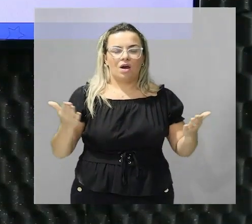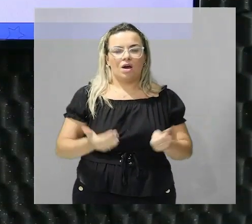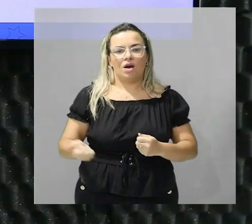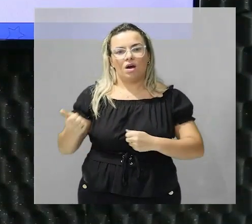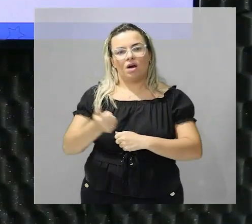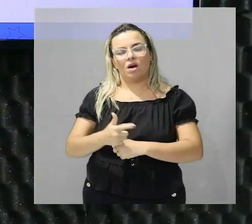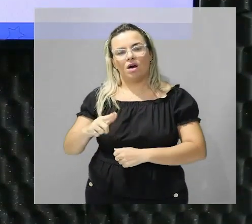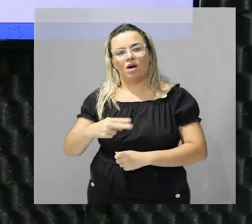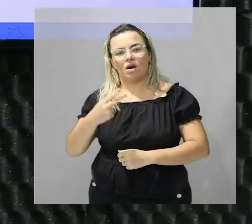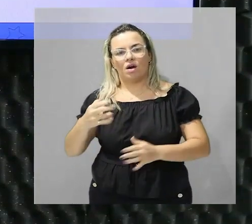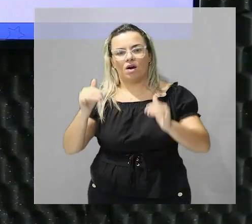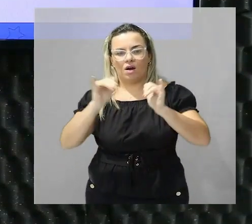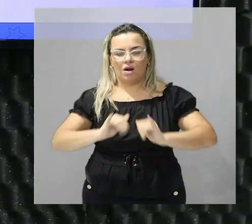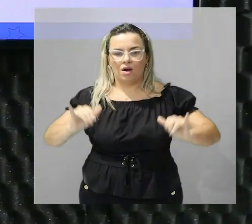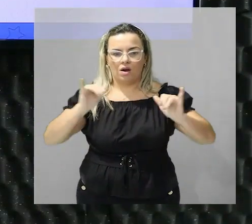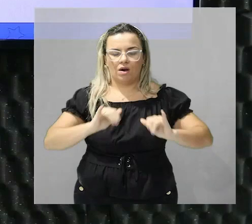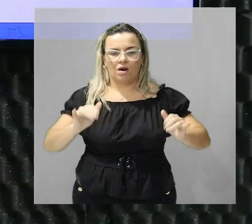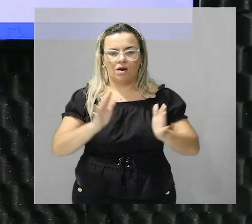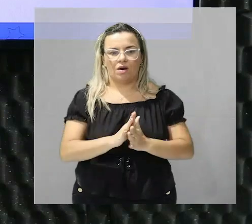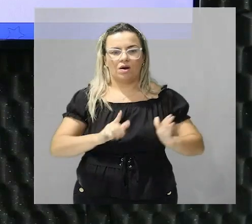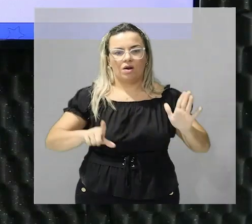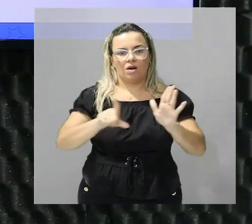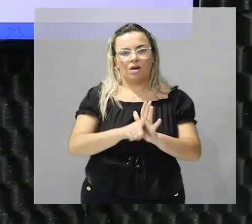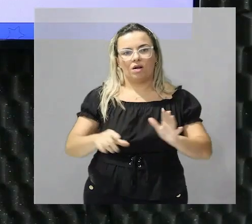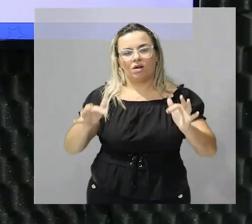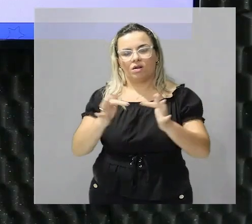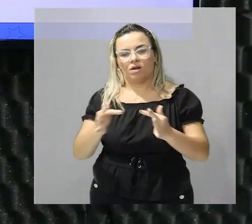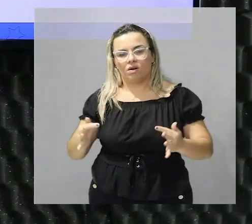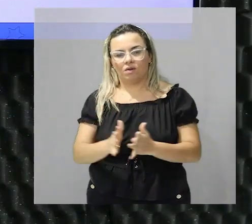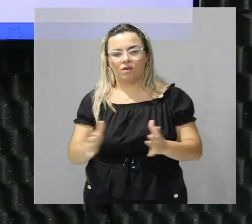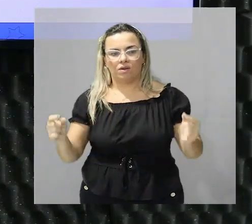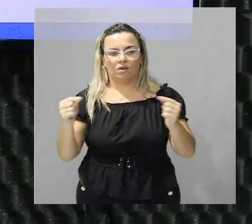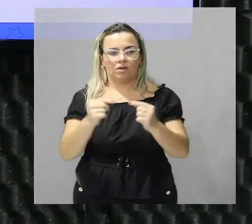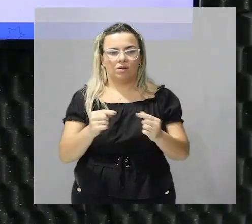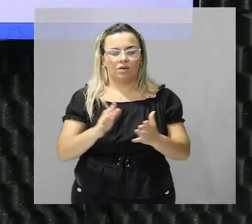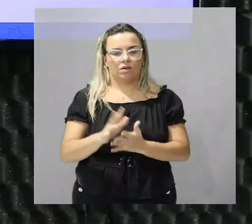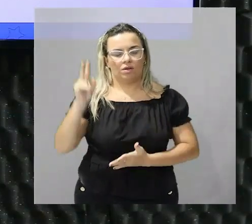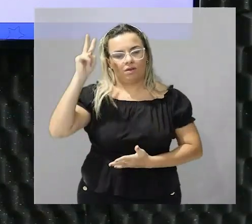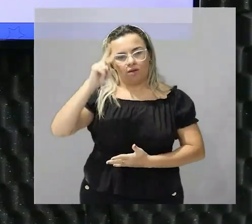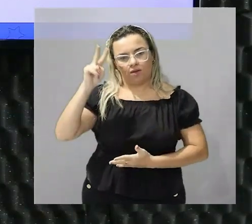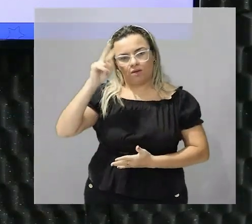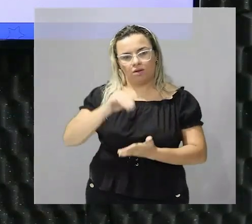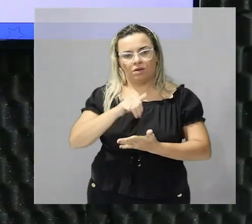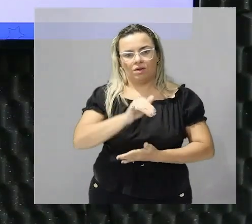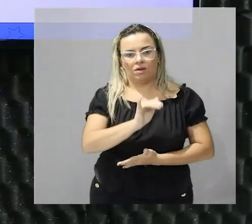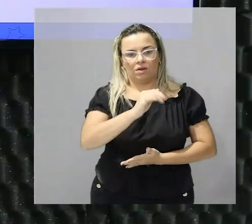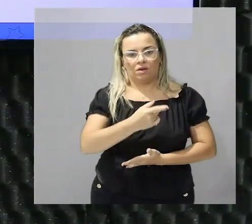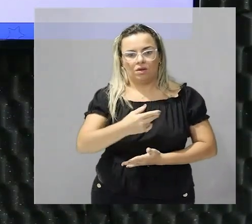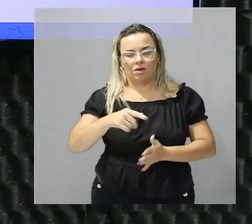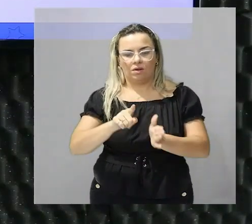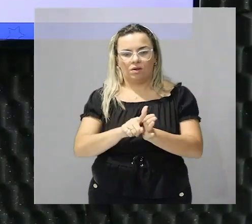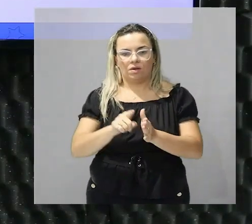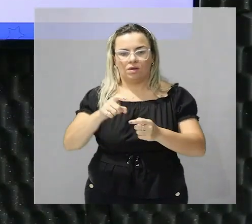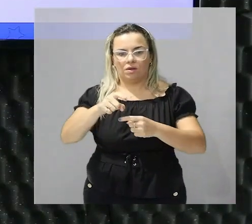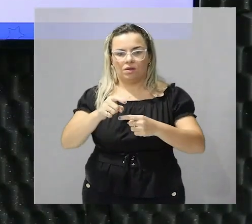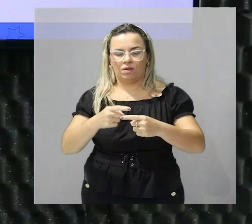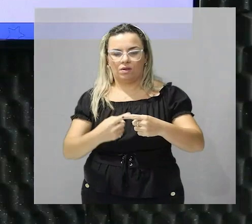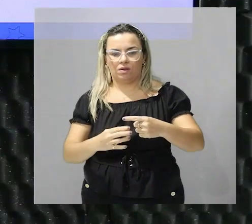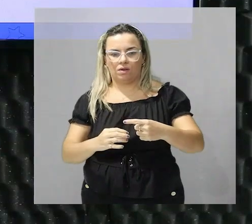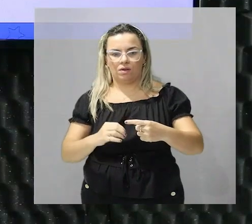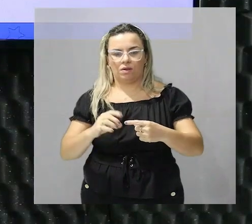duas informações na lei da função afim, tá? E, lembre, ela é Y igual a A vezes X